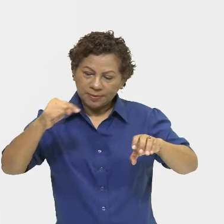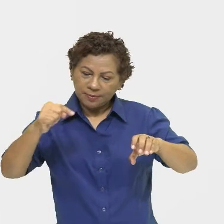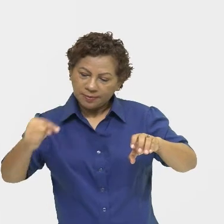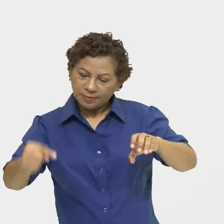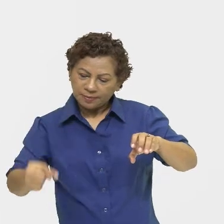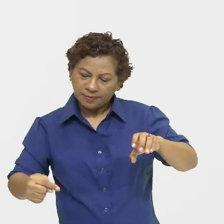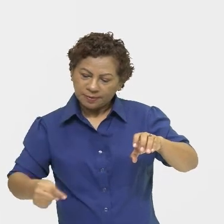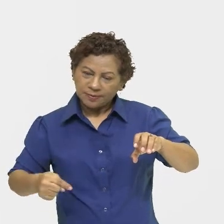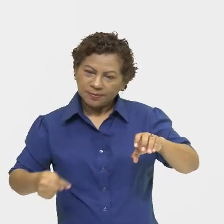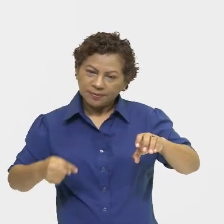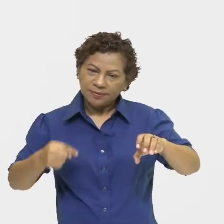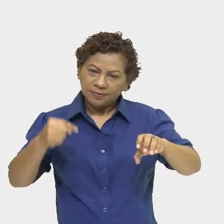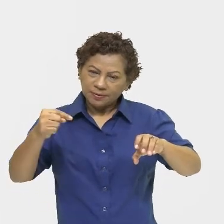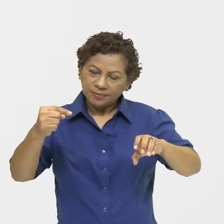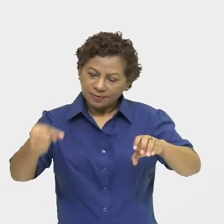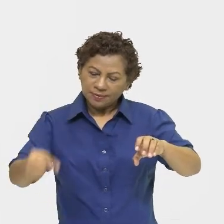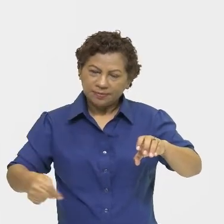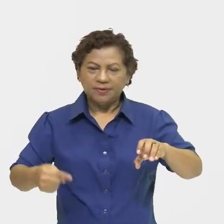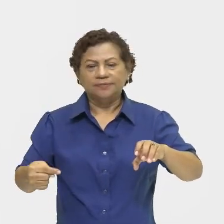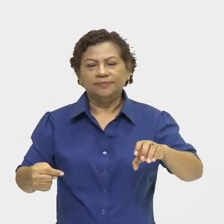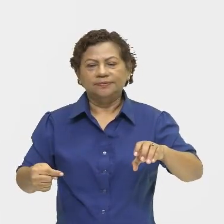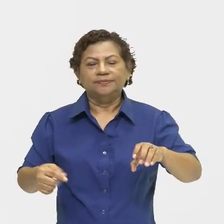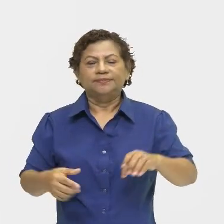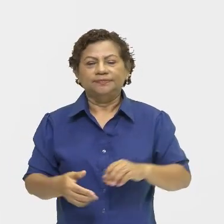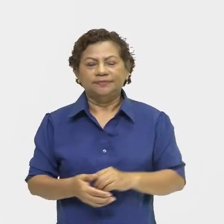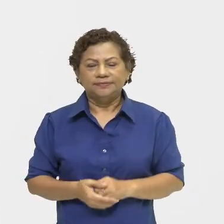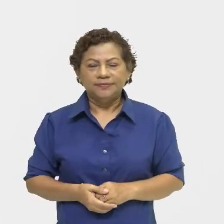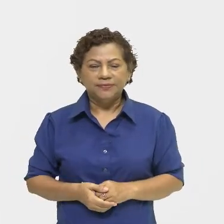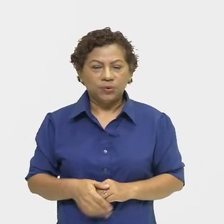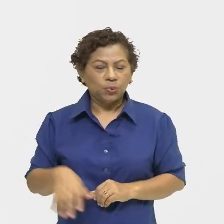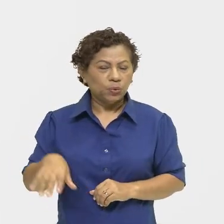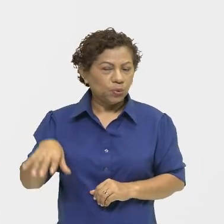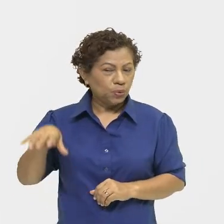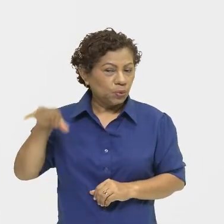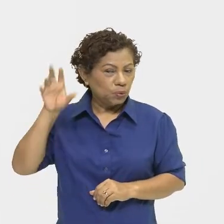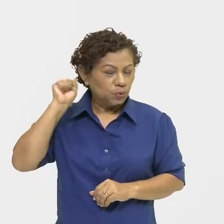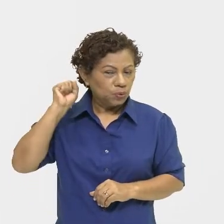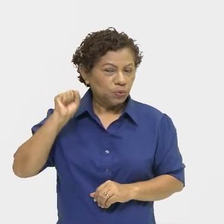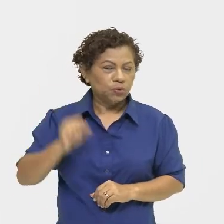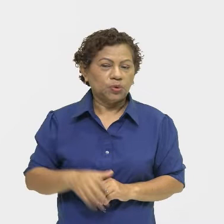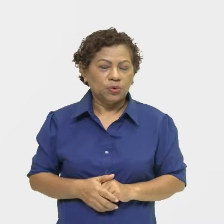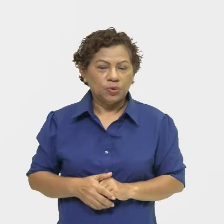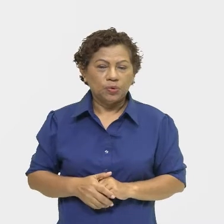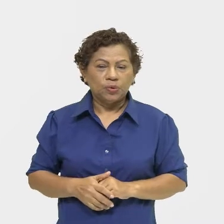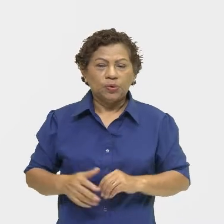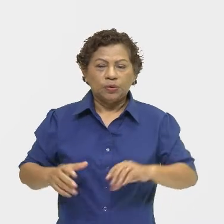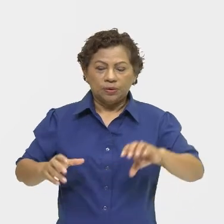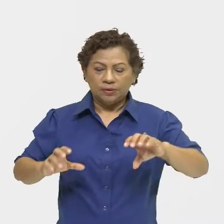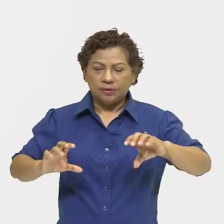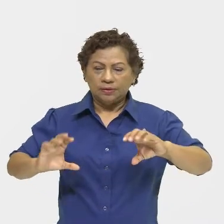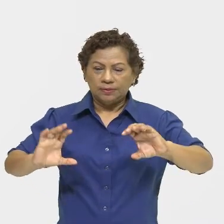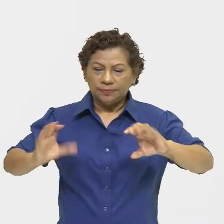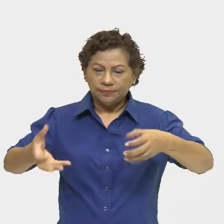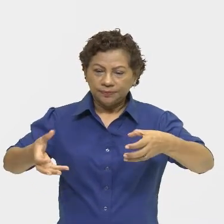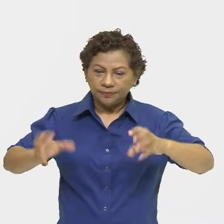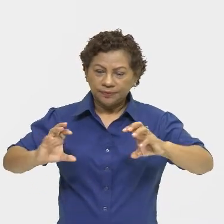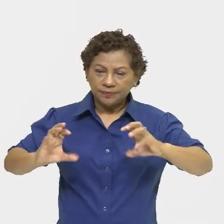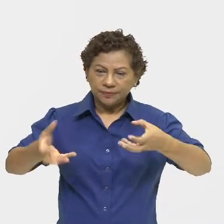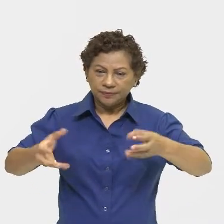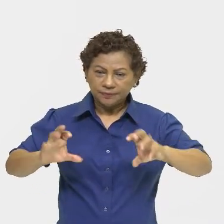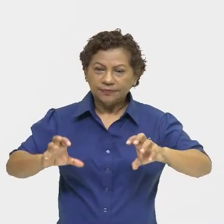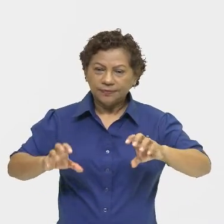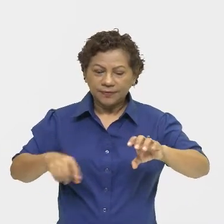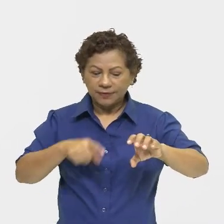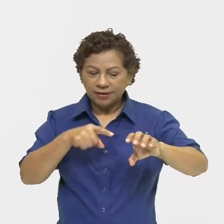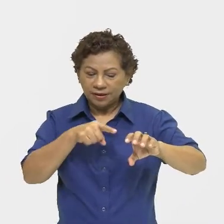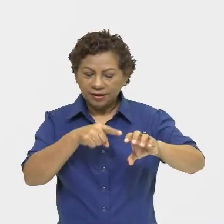ao redor do seu corpo. O som é produzido quando se giram as bolinhas em um sentido e o cabo